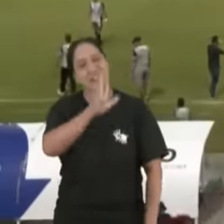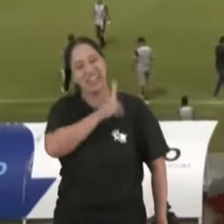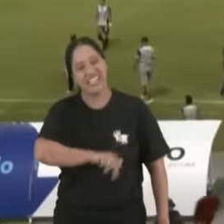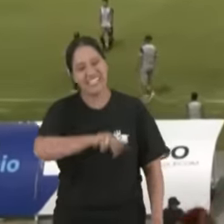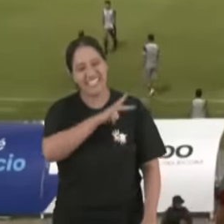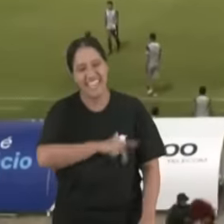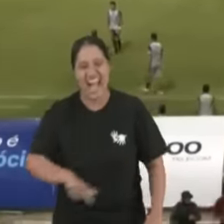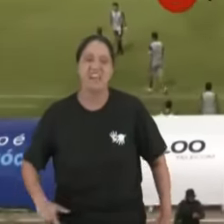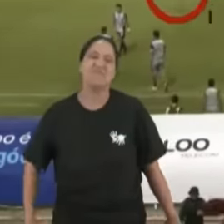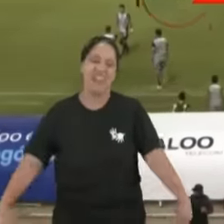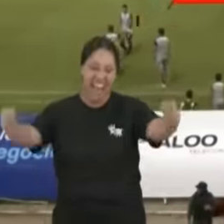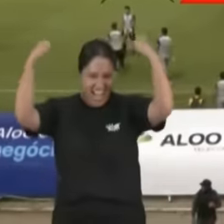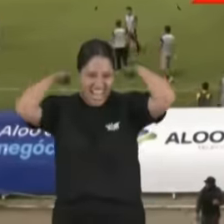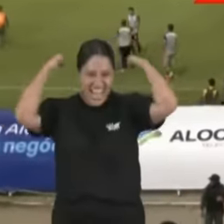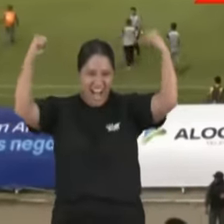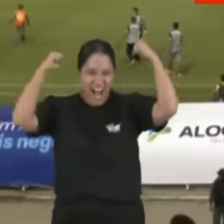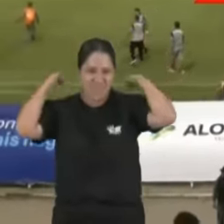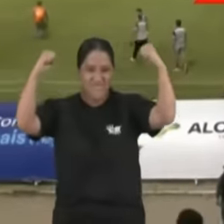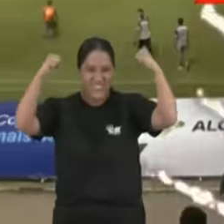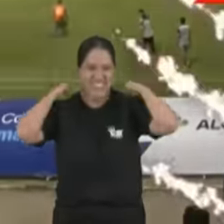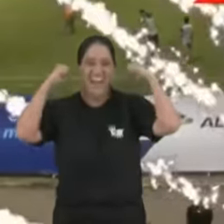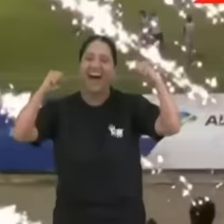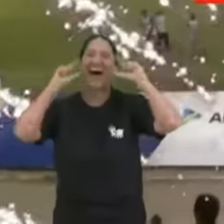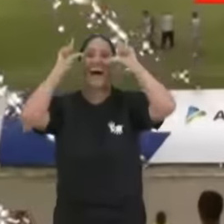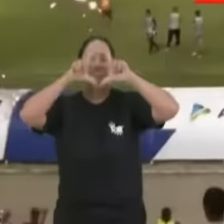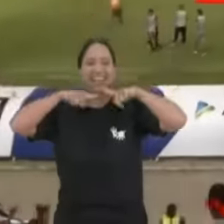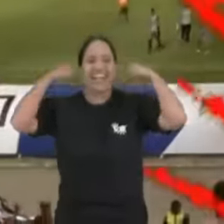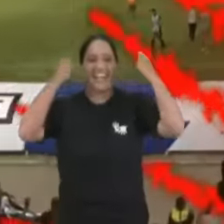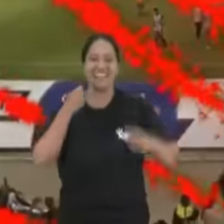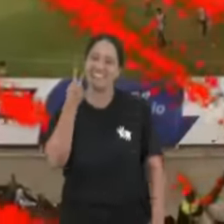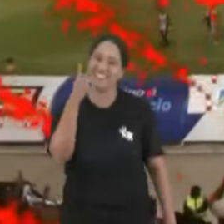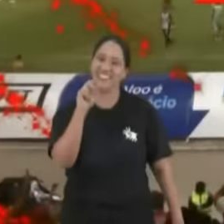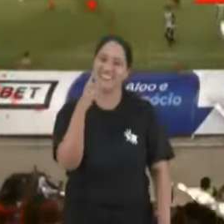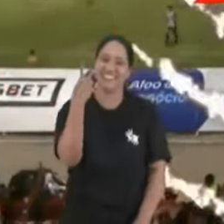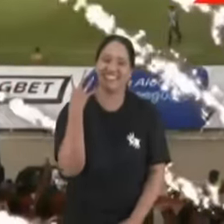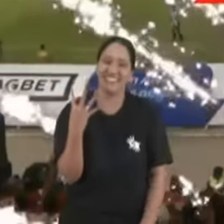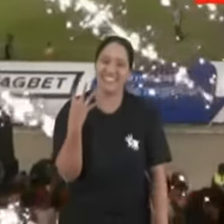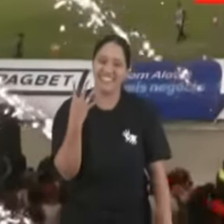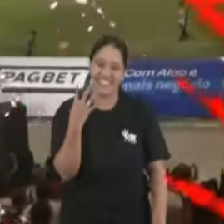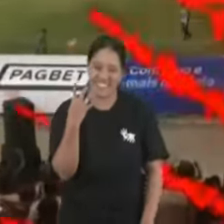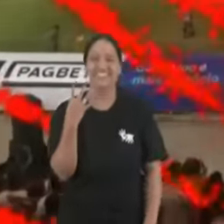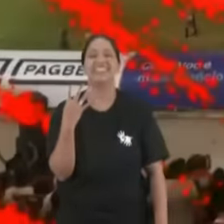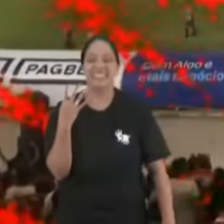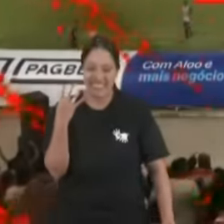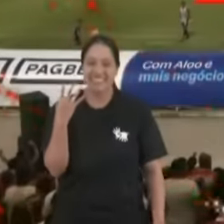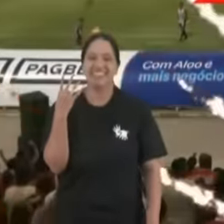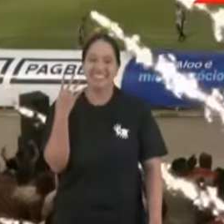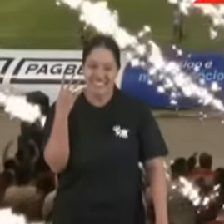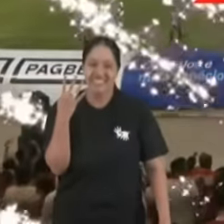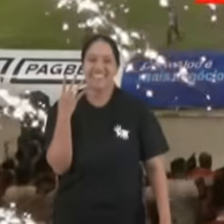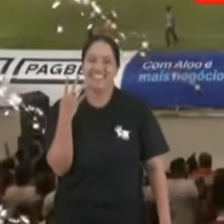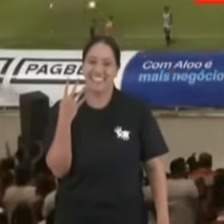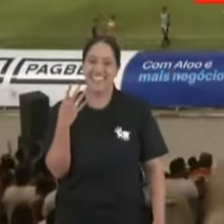é o campeão alagoano 2024.